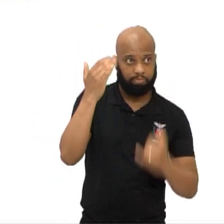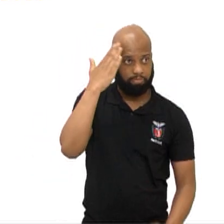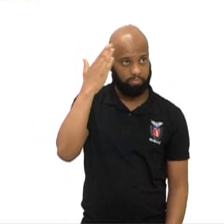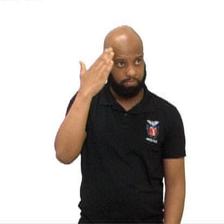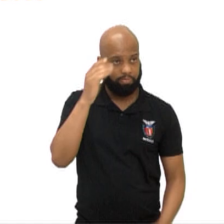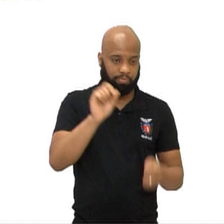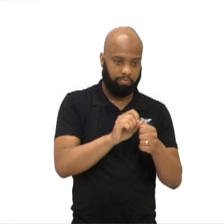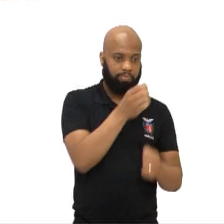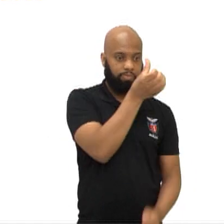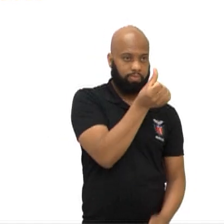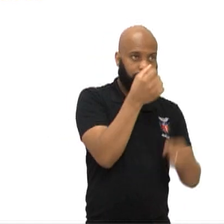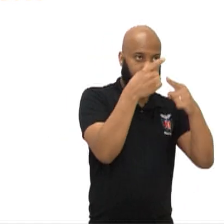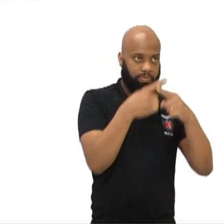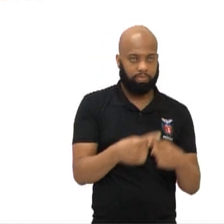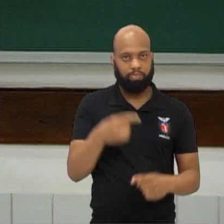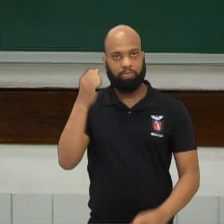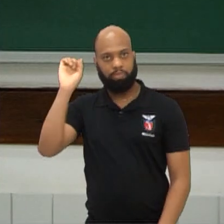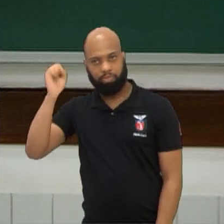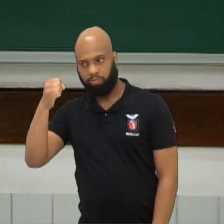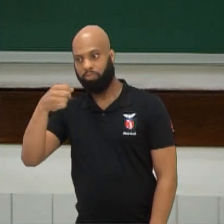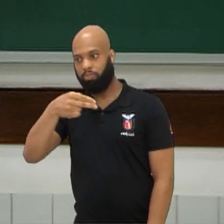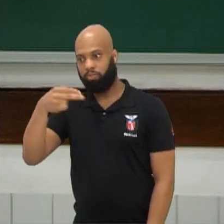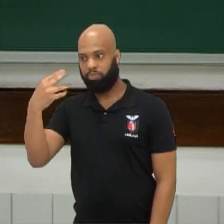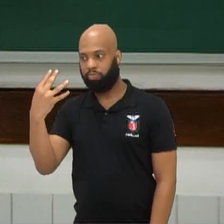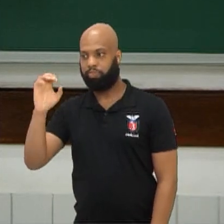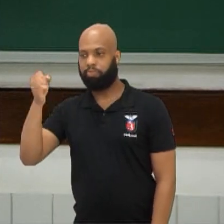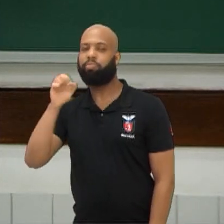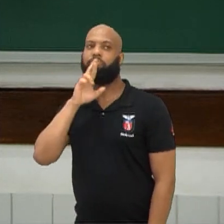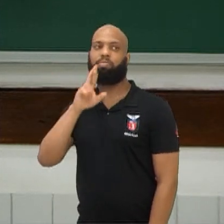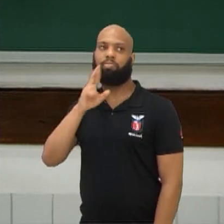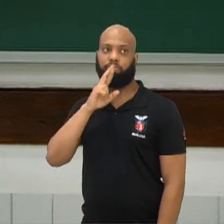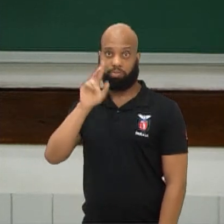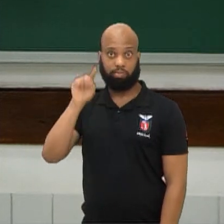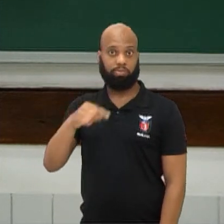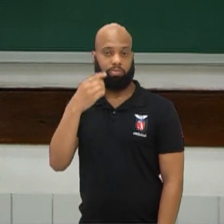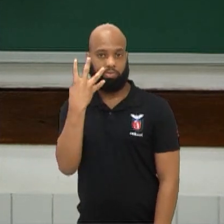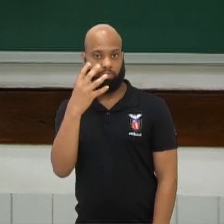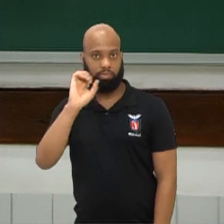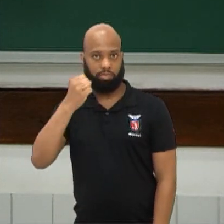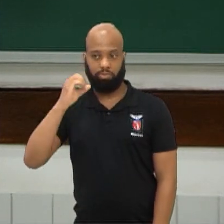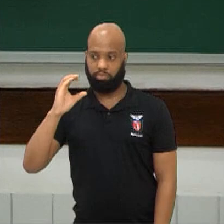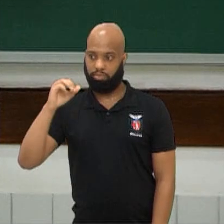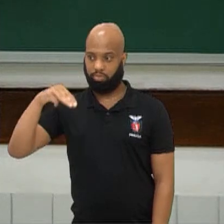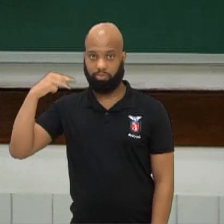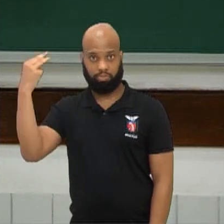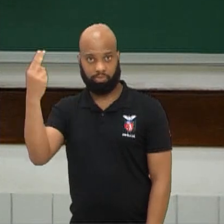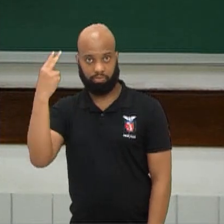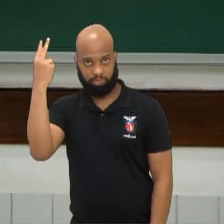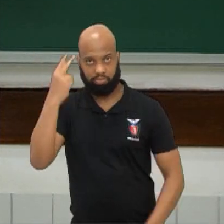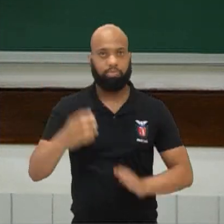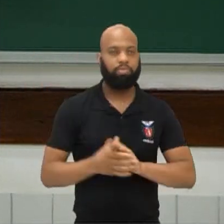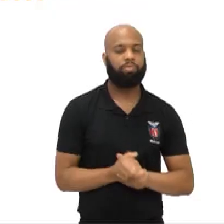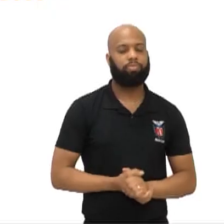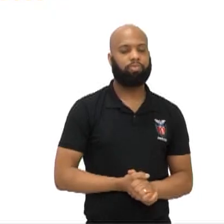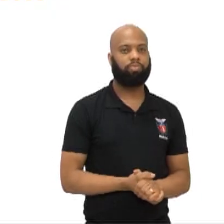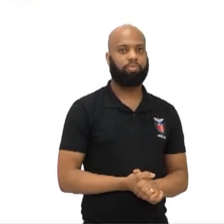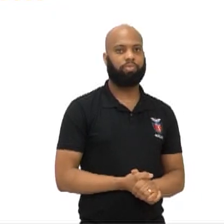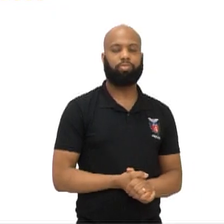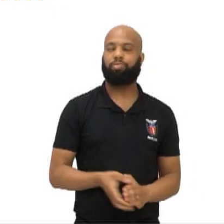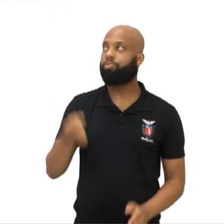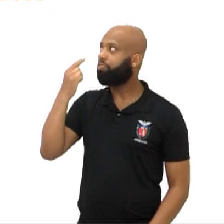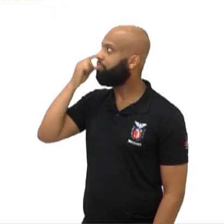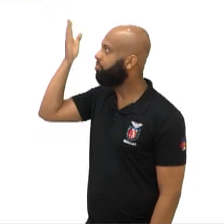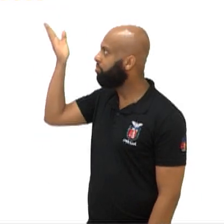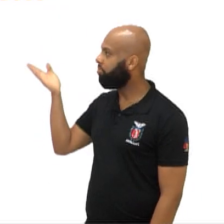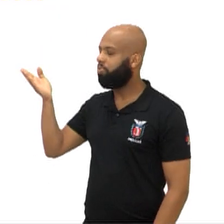esse cálculo feito, eu consigo calcular a área do retângulo 2, que é 6 vezes